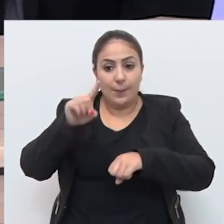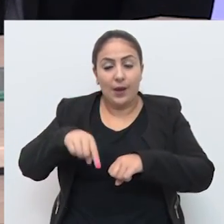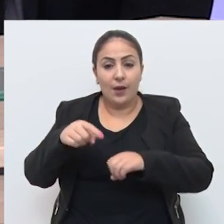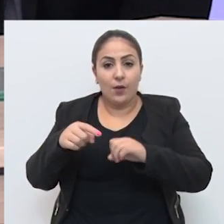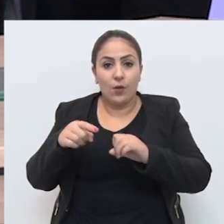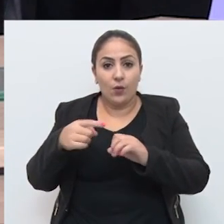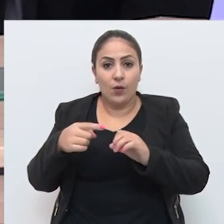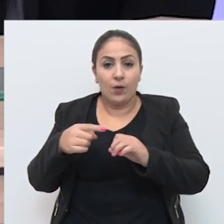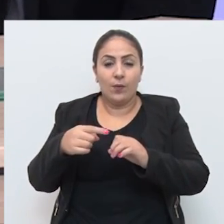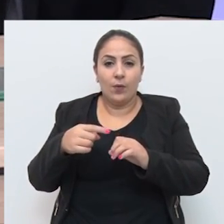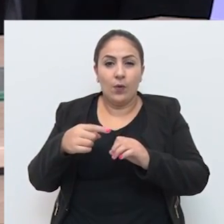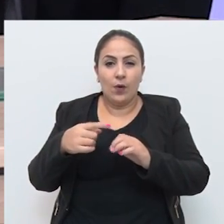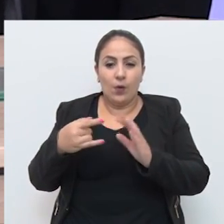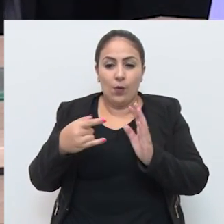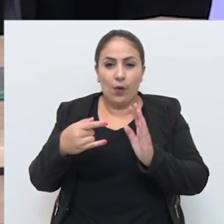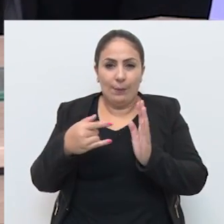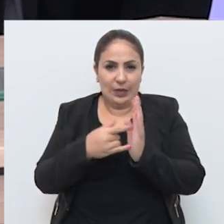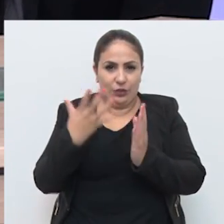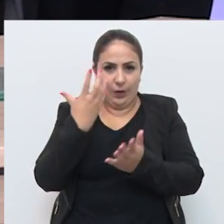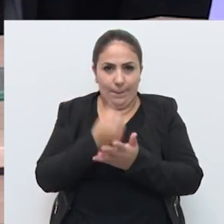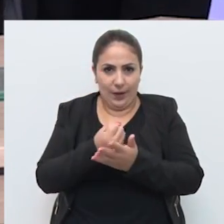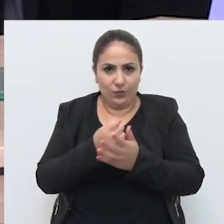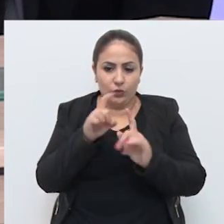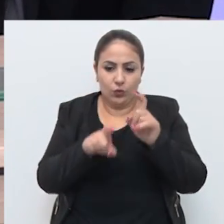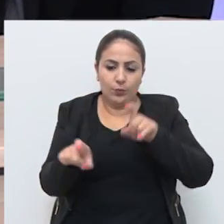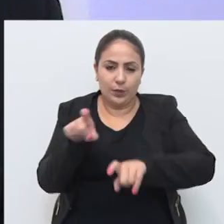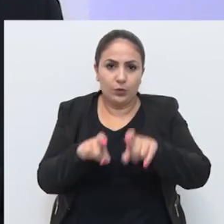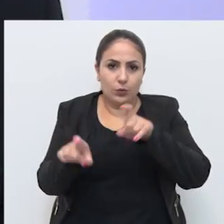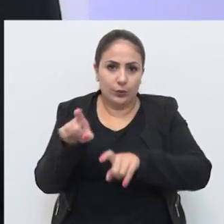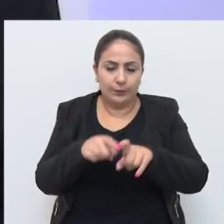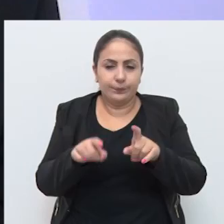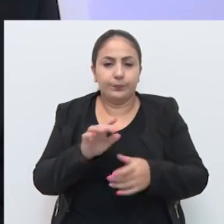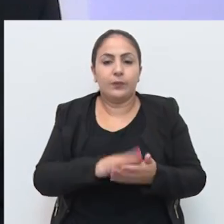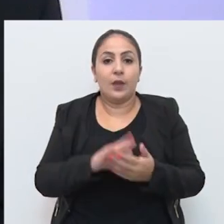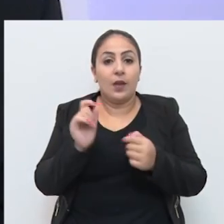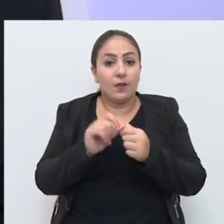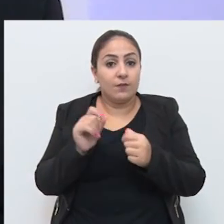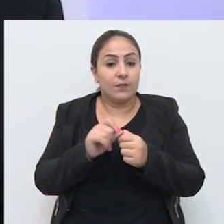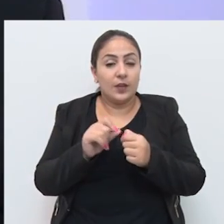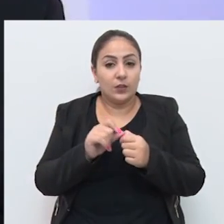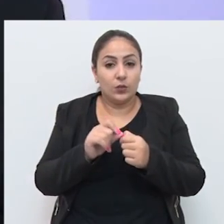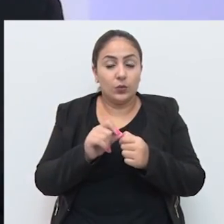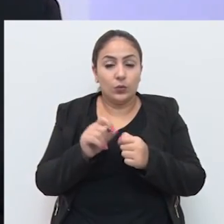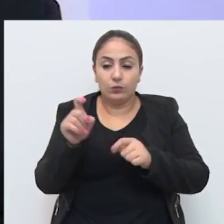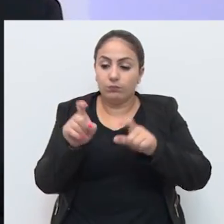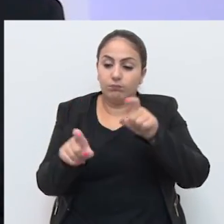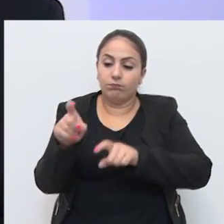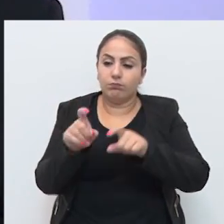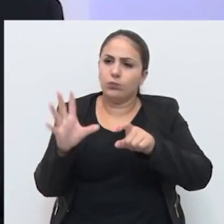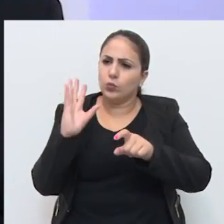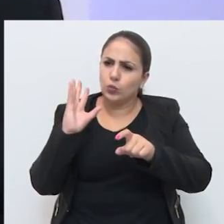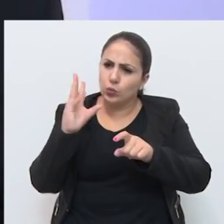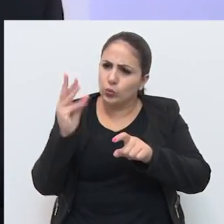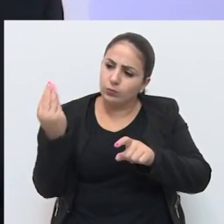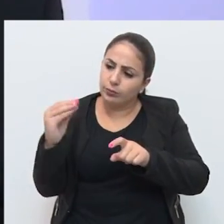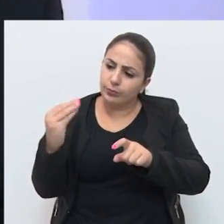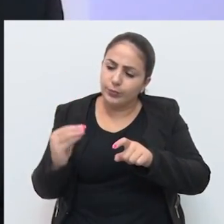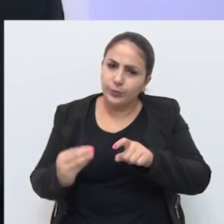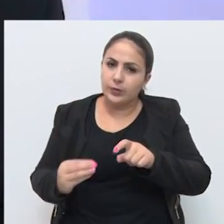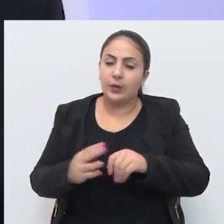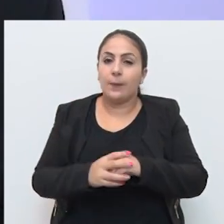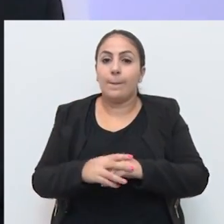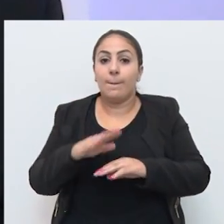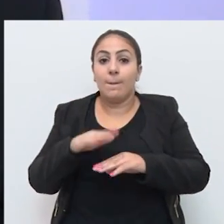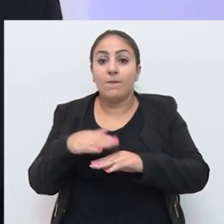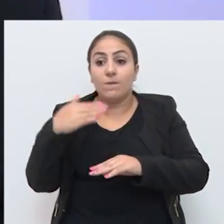um programa baixado nos computadores. Alguns modelos de declaração completa ainda só são realizados no programa que é baixado no computador.